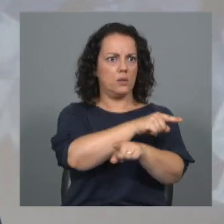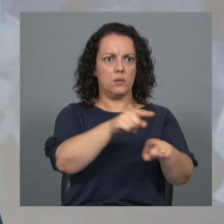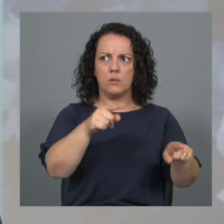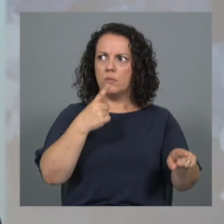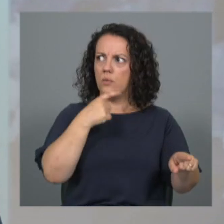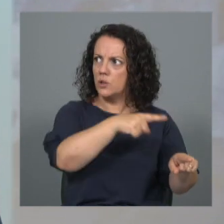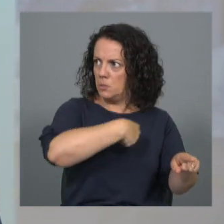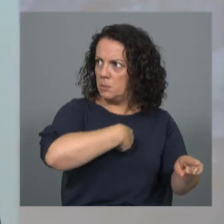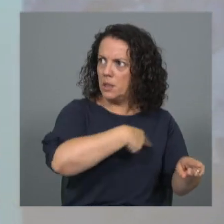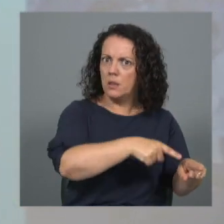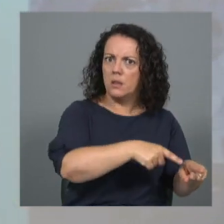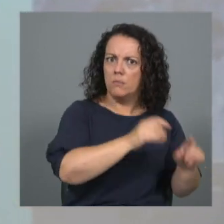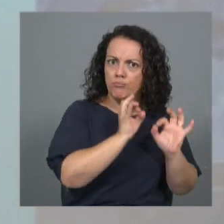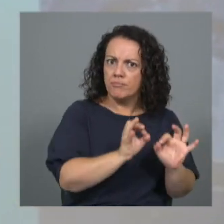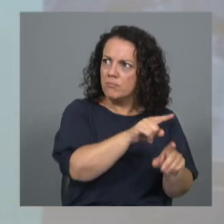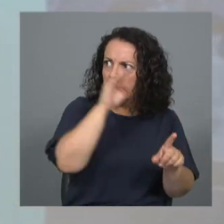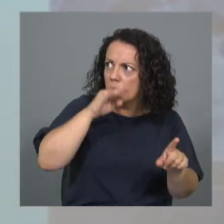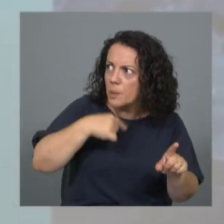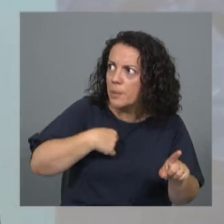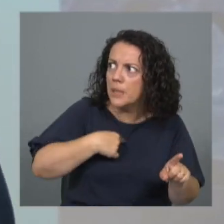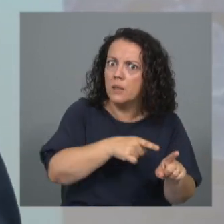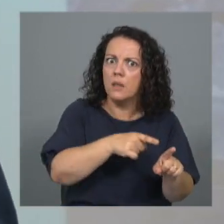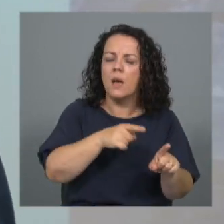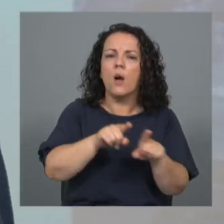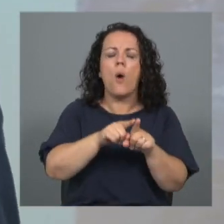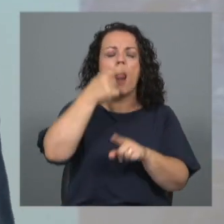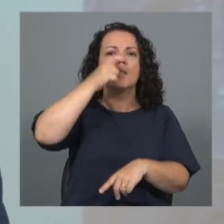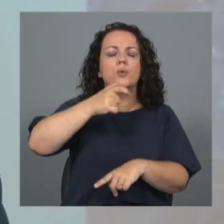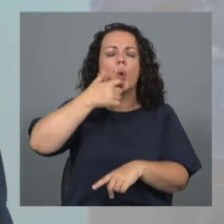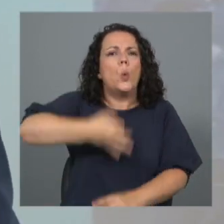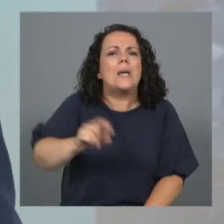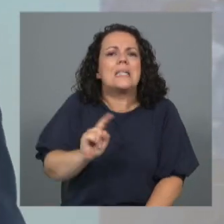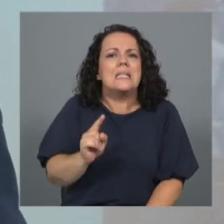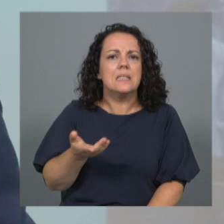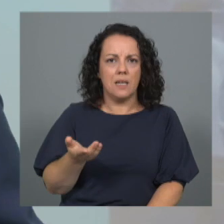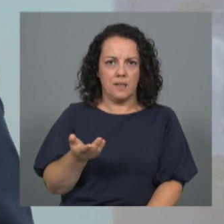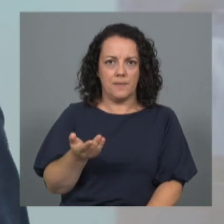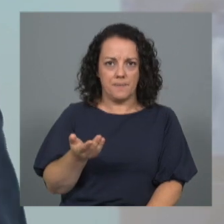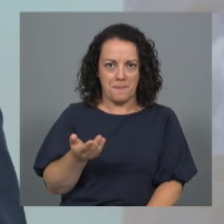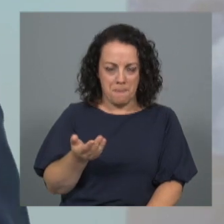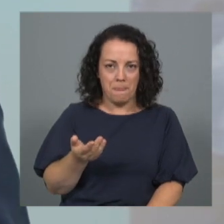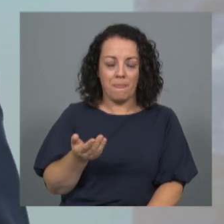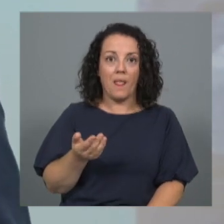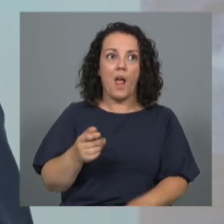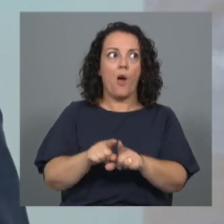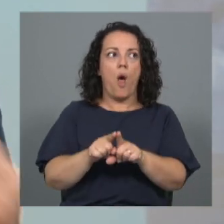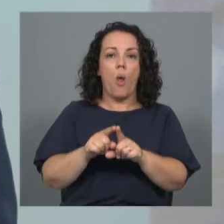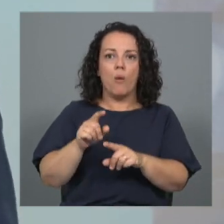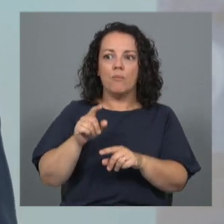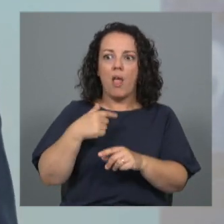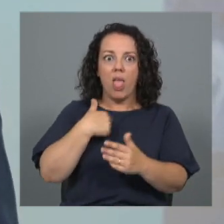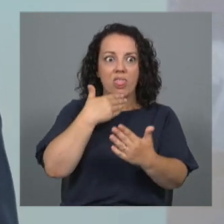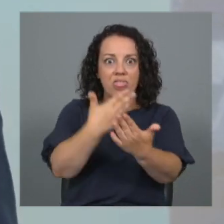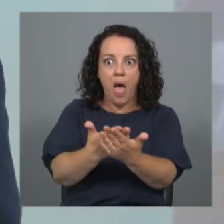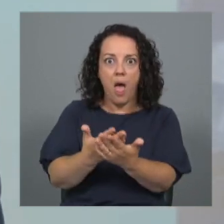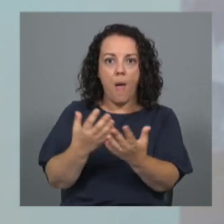mim? As pessoas já não acreditam. Portanto, agora, quando nós, de facto, conseguimos promover condições